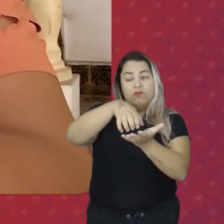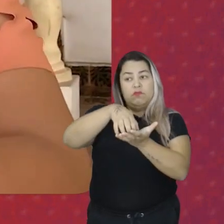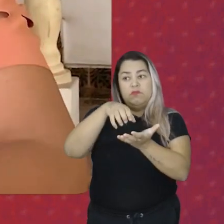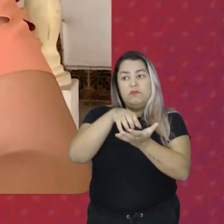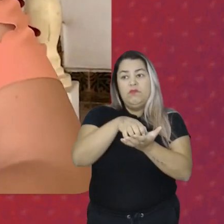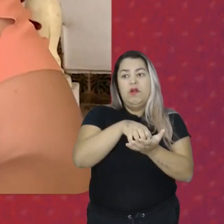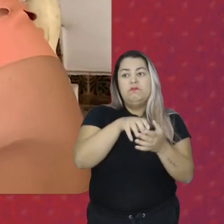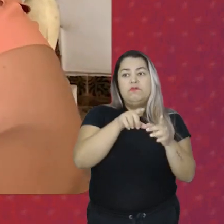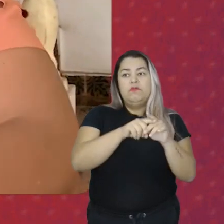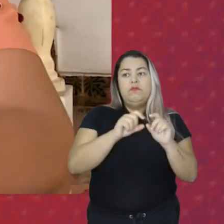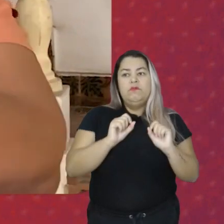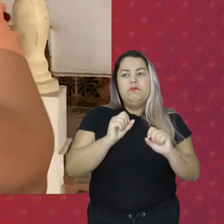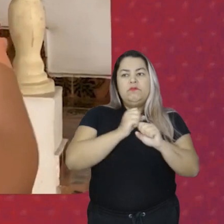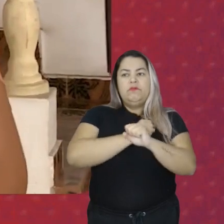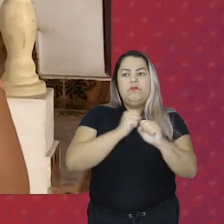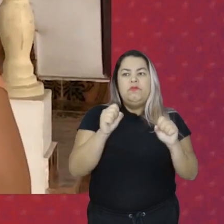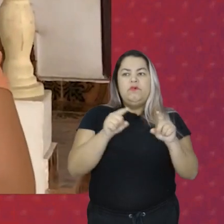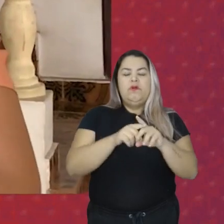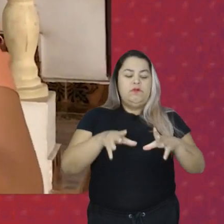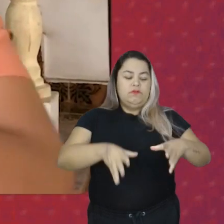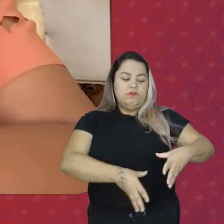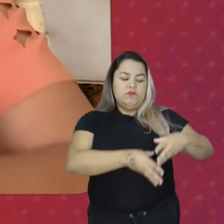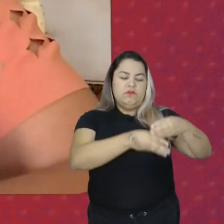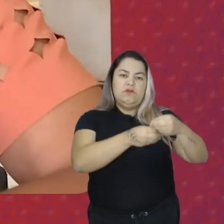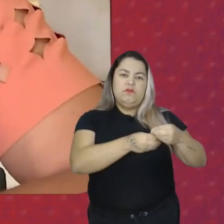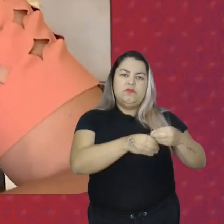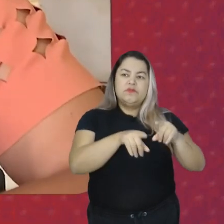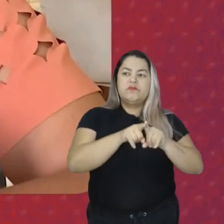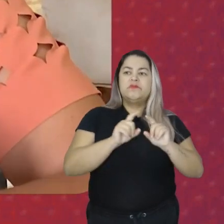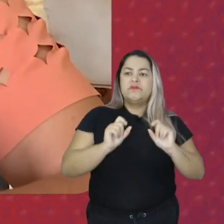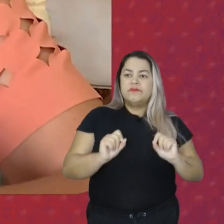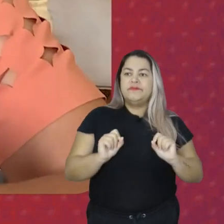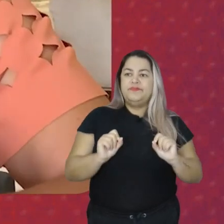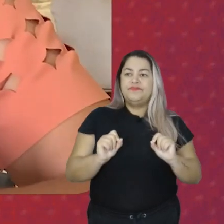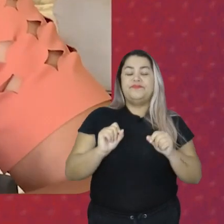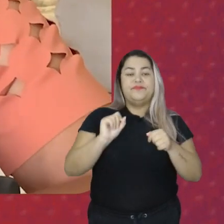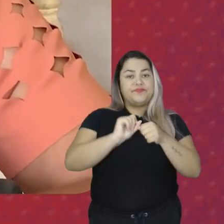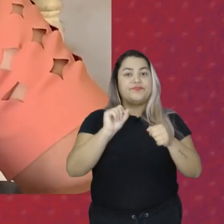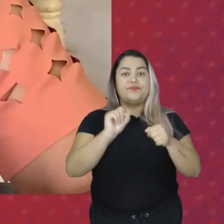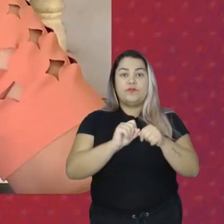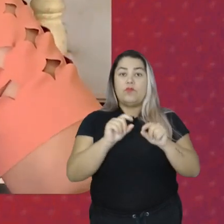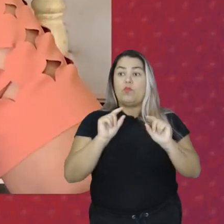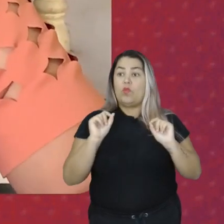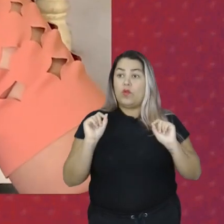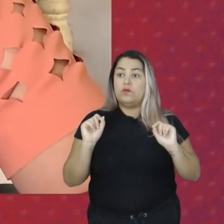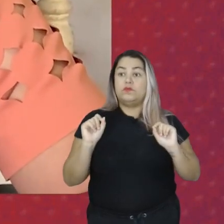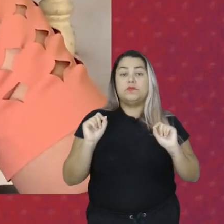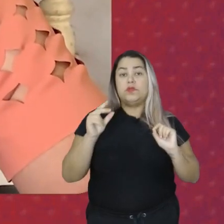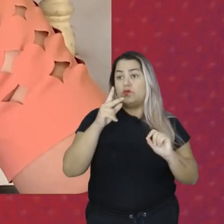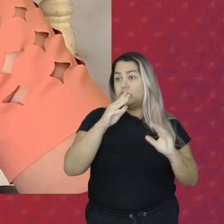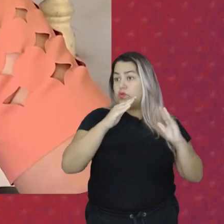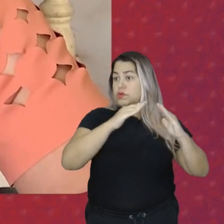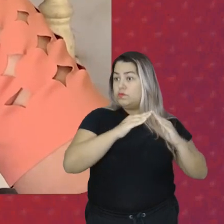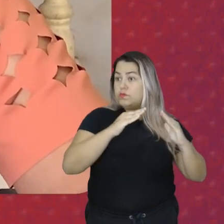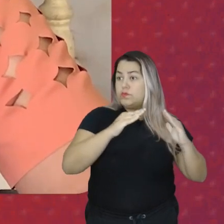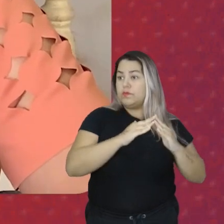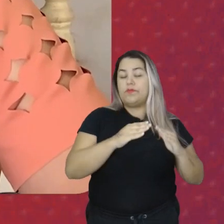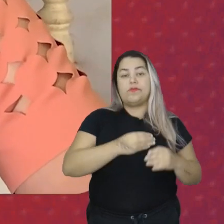com capacidade de agregar, de juntar, de fazer com que os que moram e